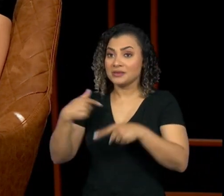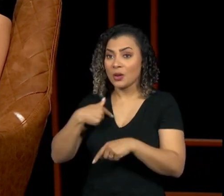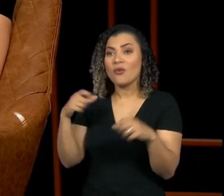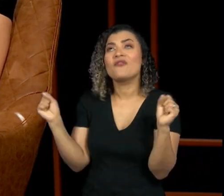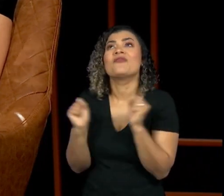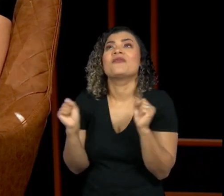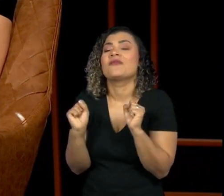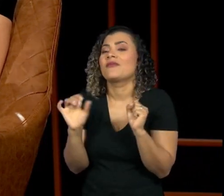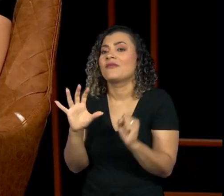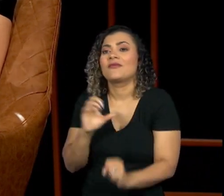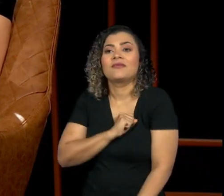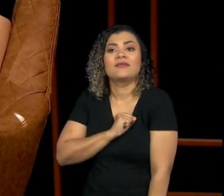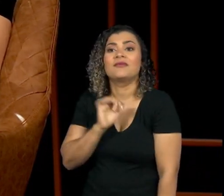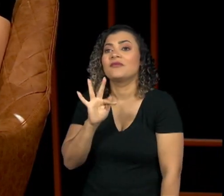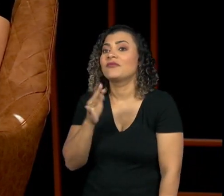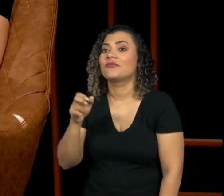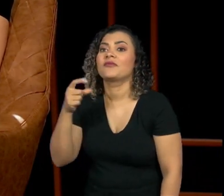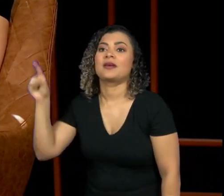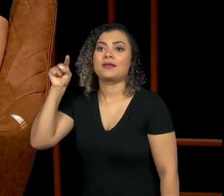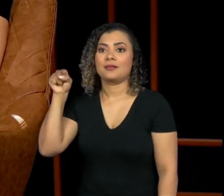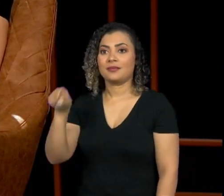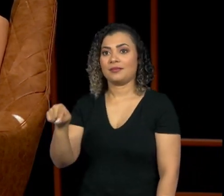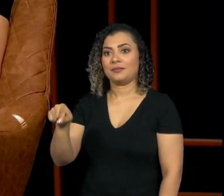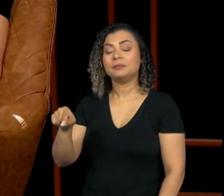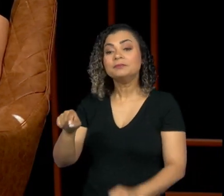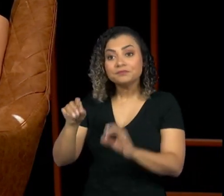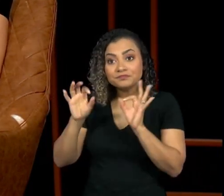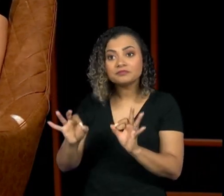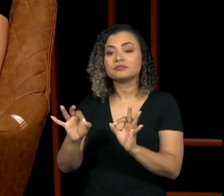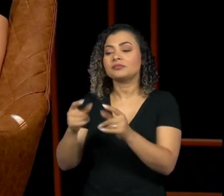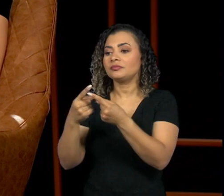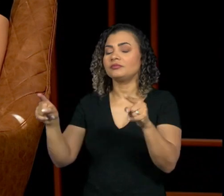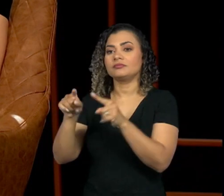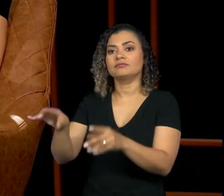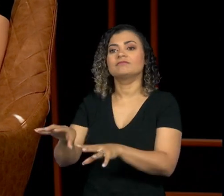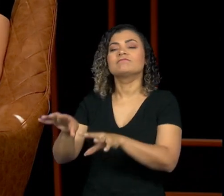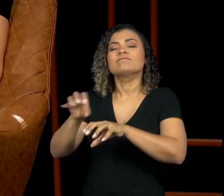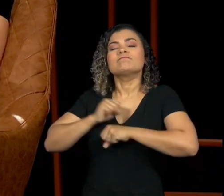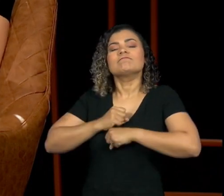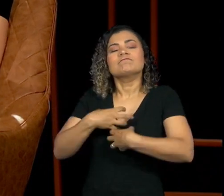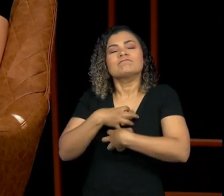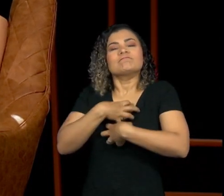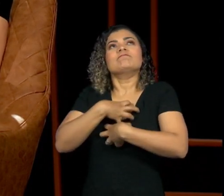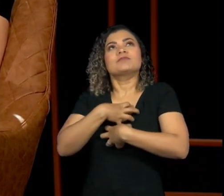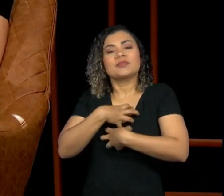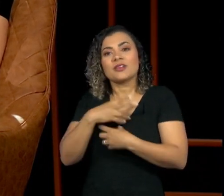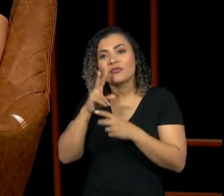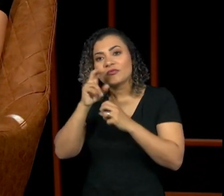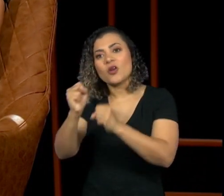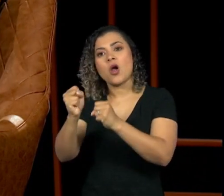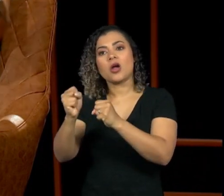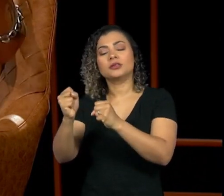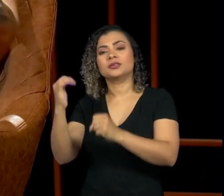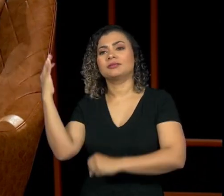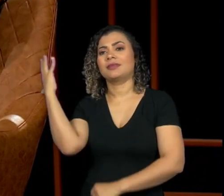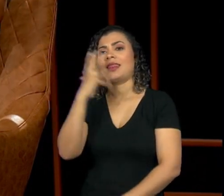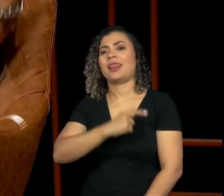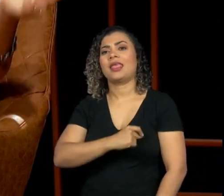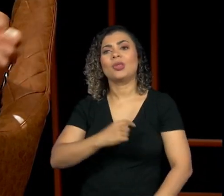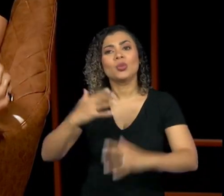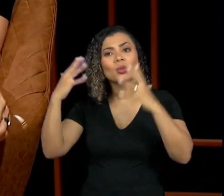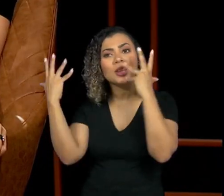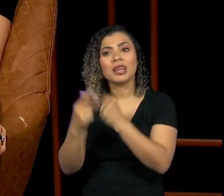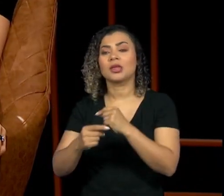fã de alguém que consegue amalgamar numa música algo tão emblemático, forte e belo e